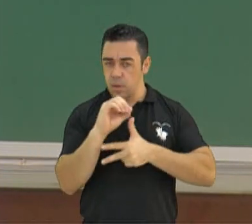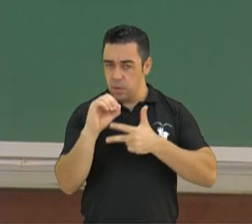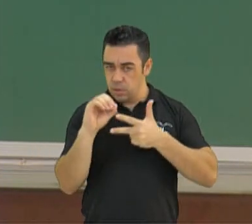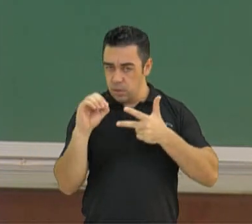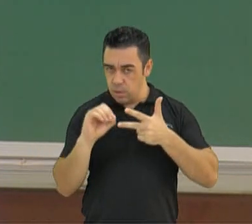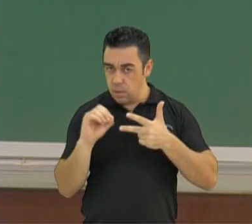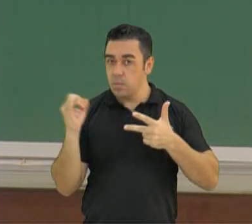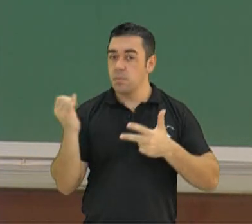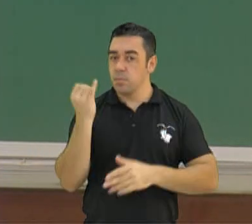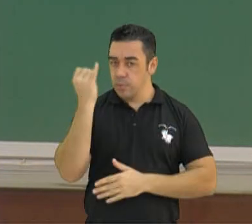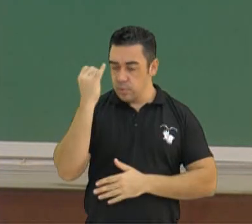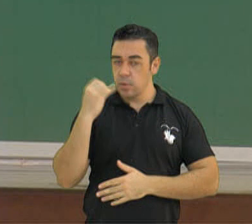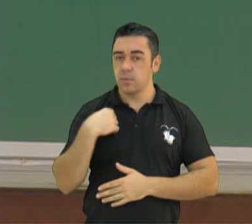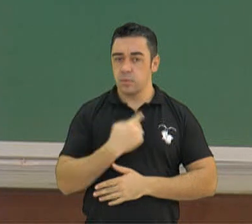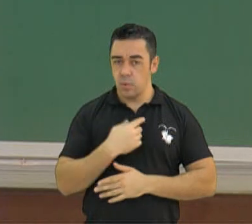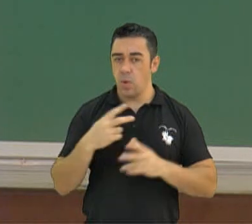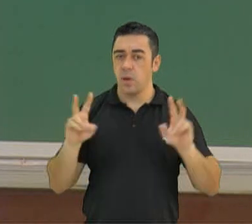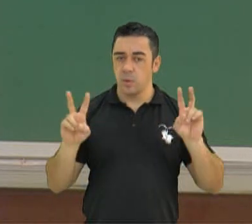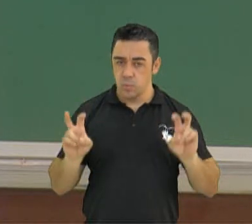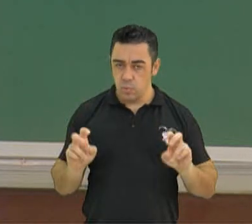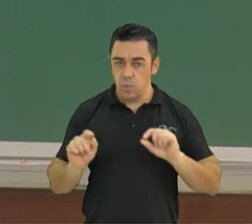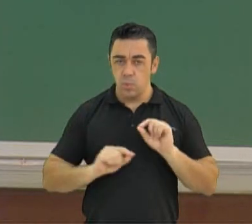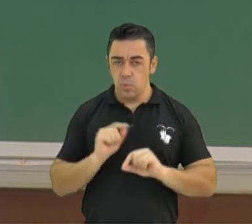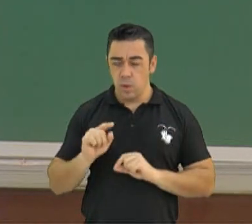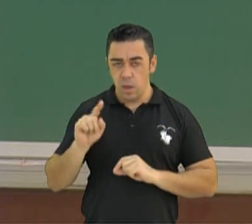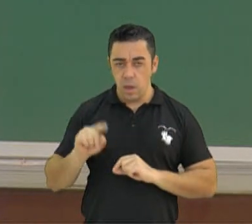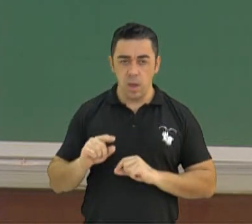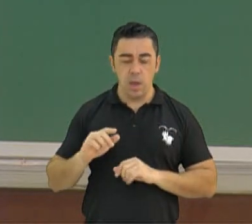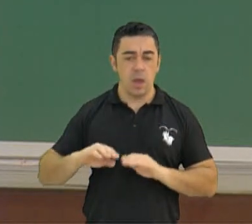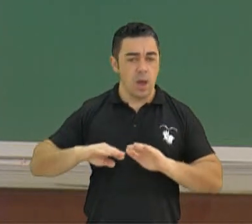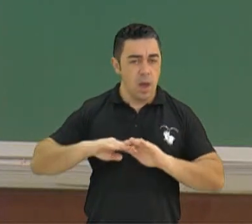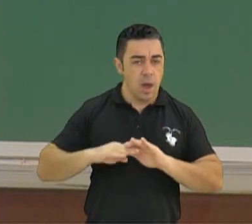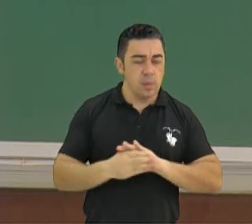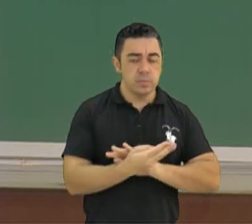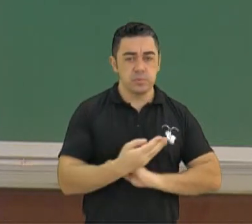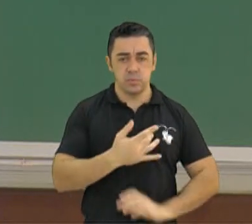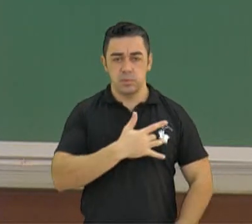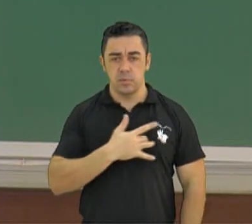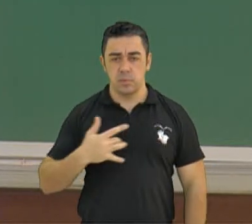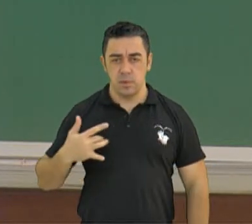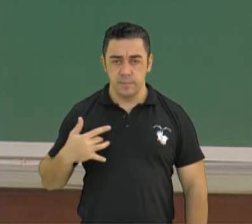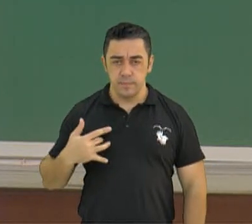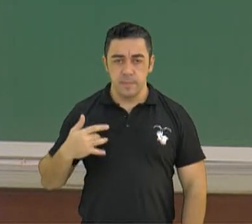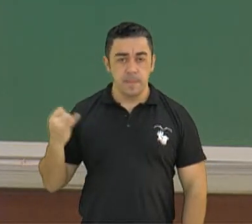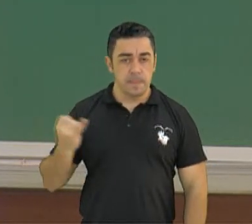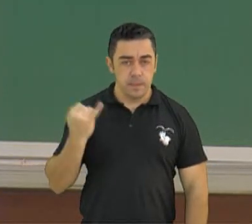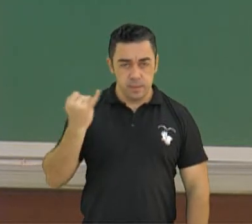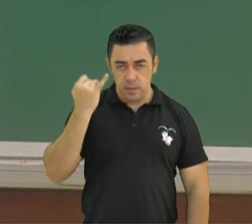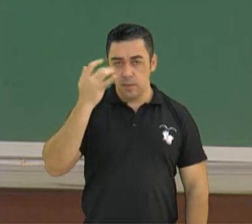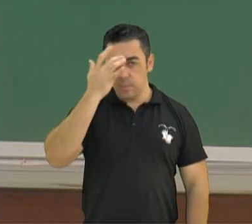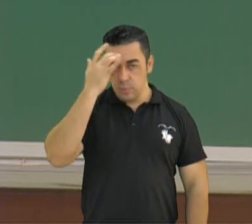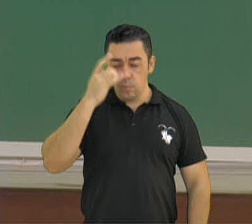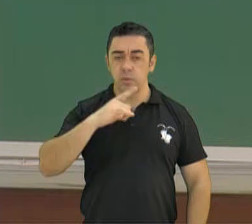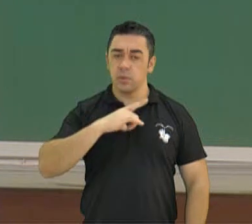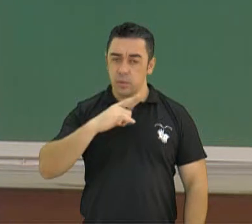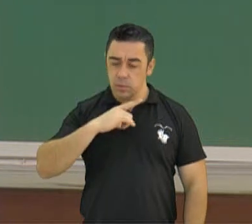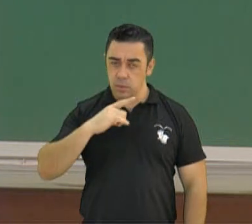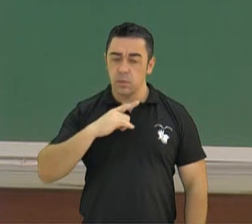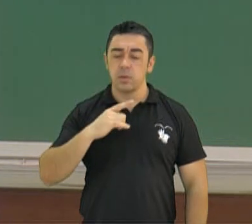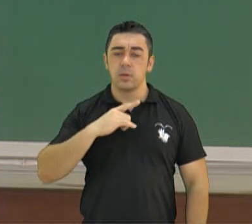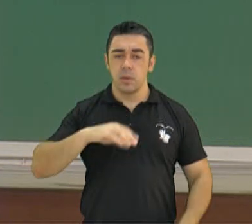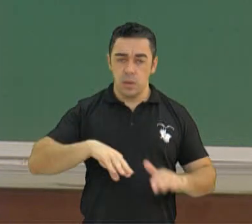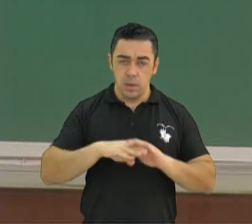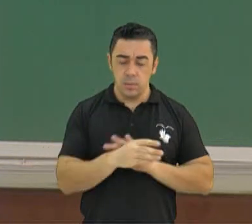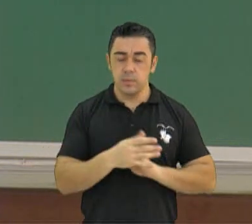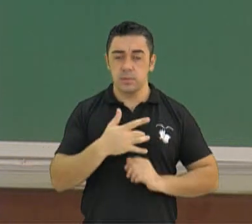importante nesse assunto, que é a constituição de hábitos saudáveis. Então, é importante que as pessoas adotem hábitos saudáveis,